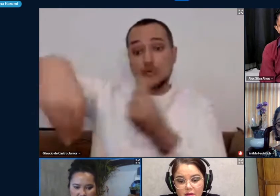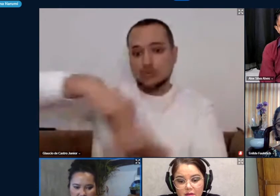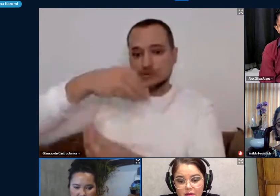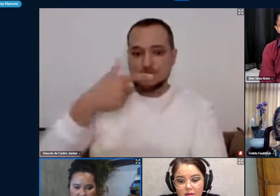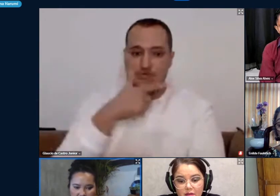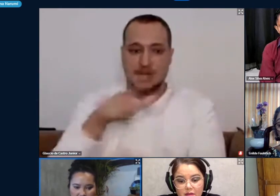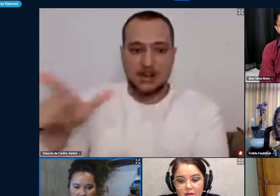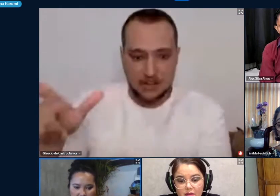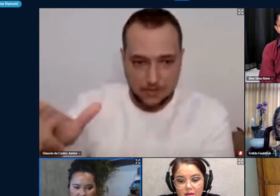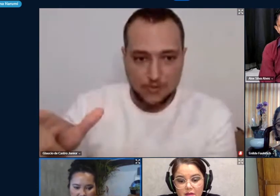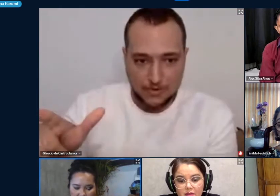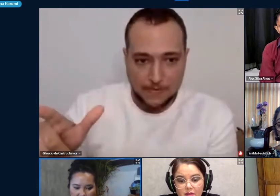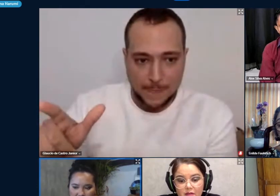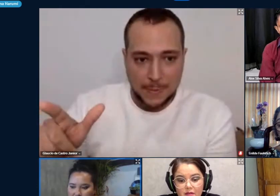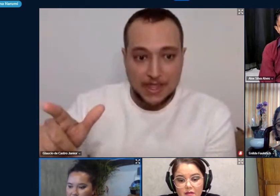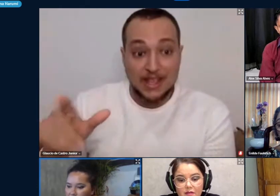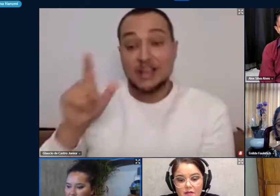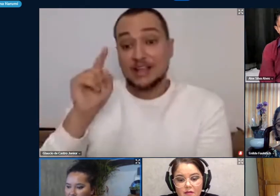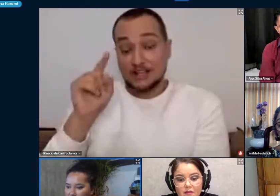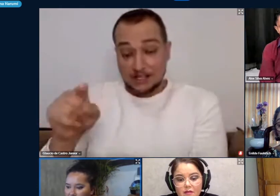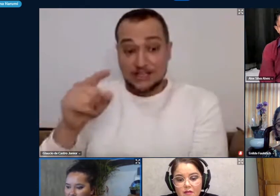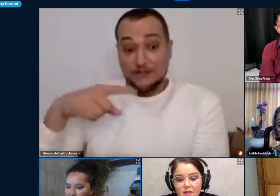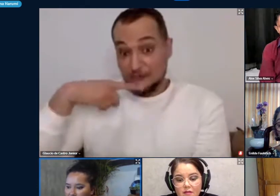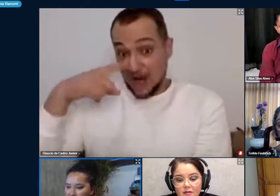para que as pessoas possam compreender